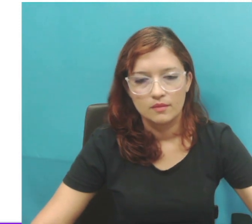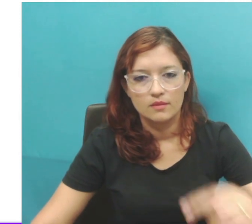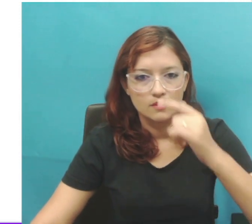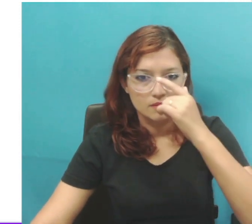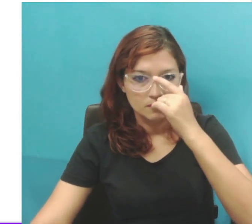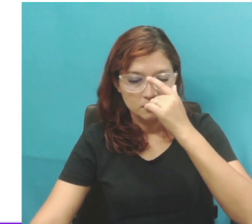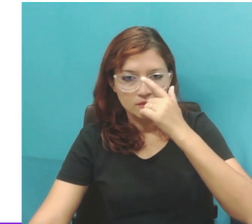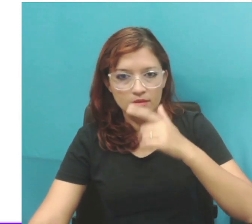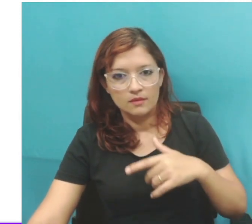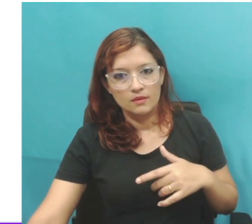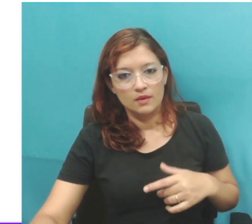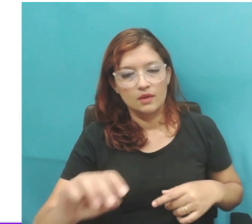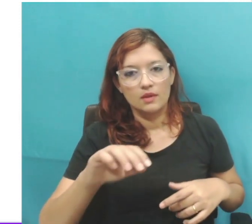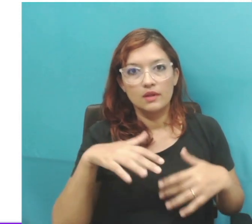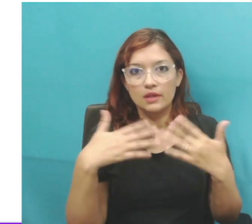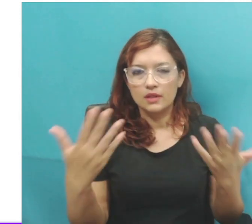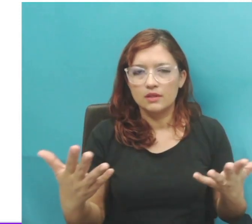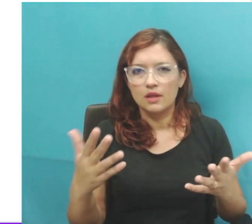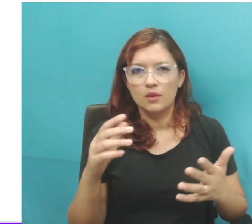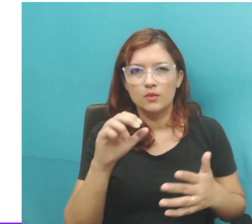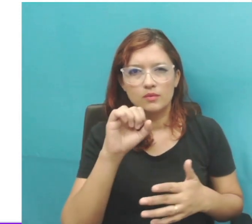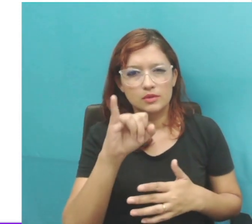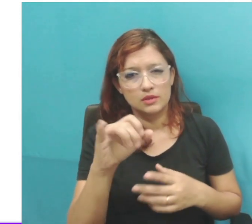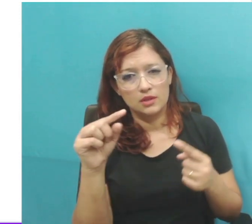Outra frase.